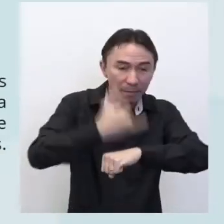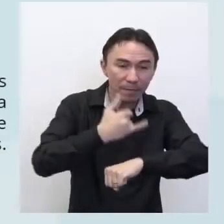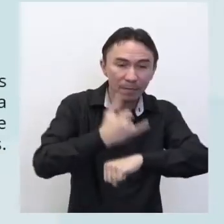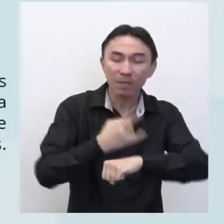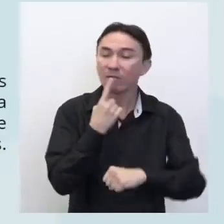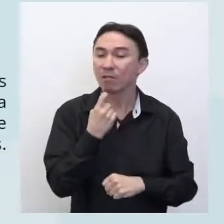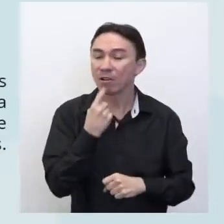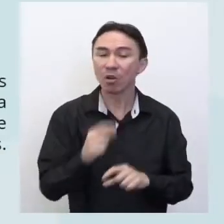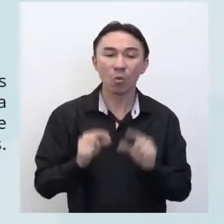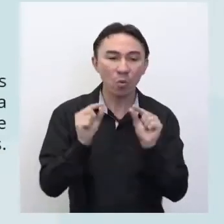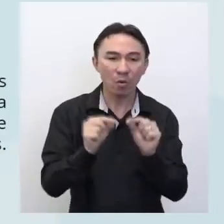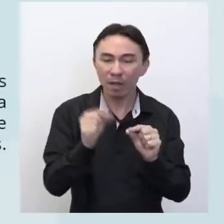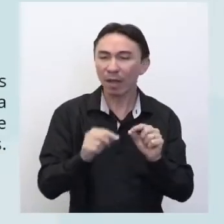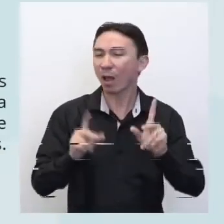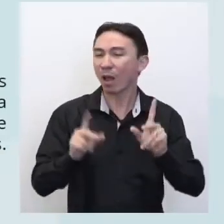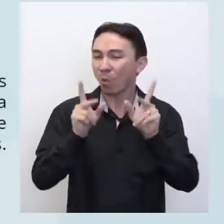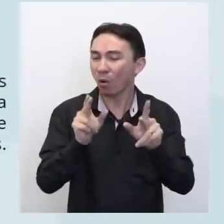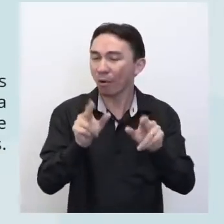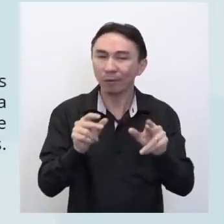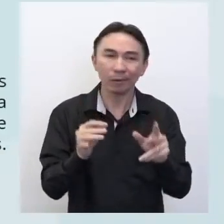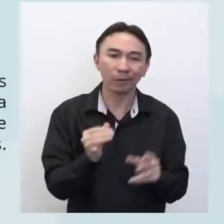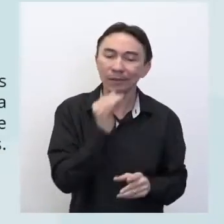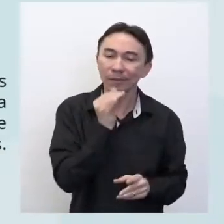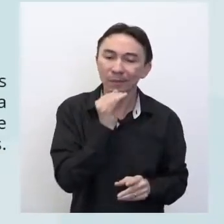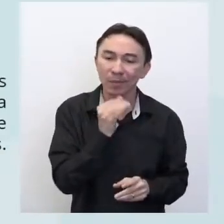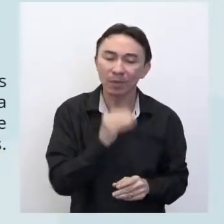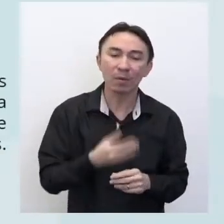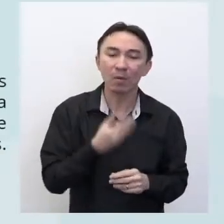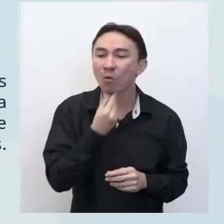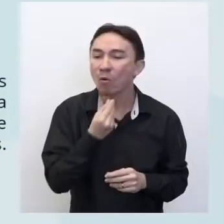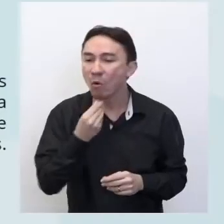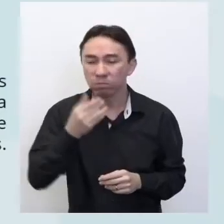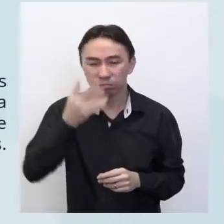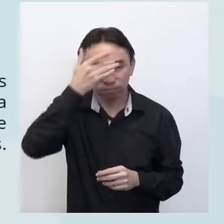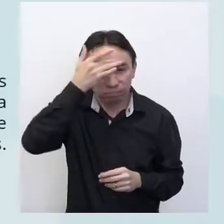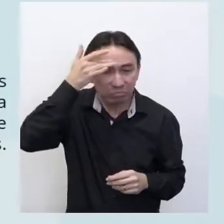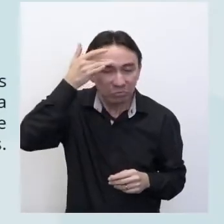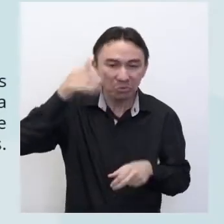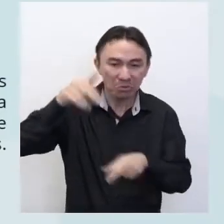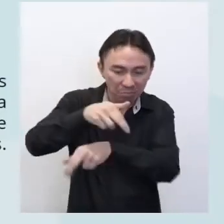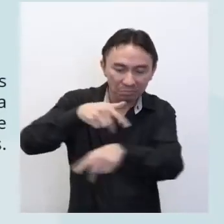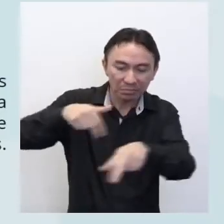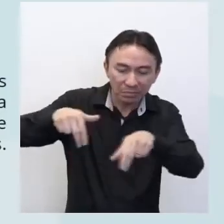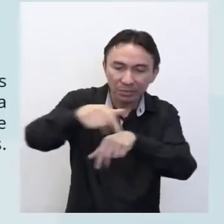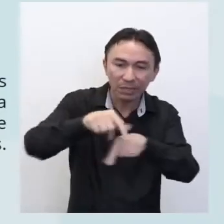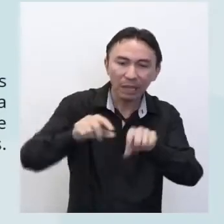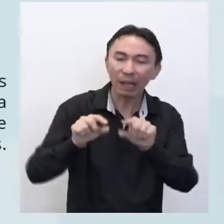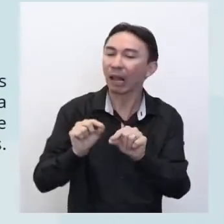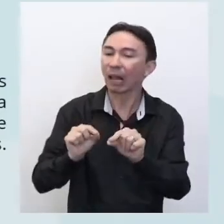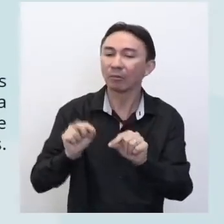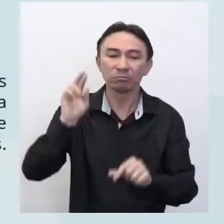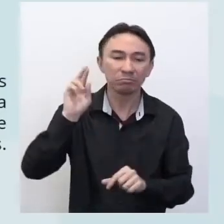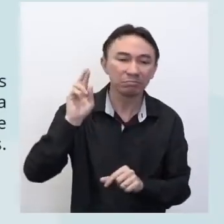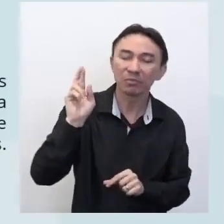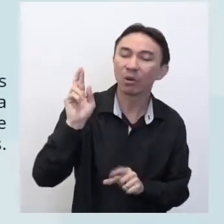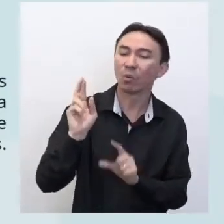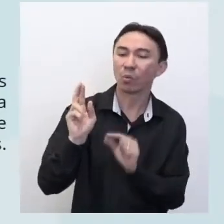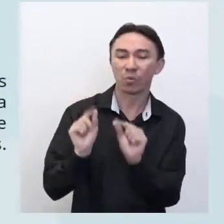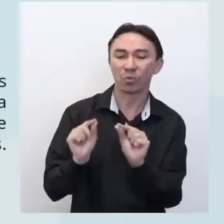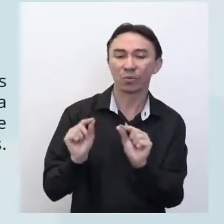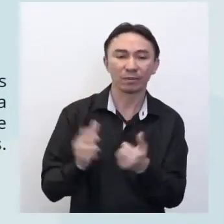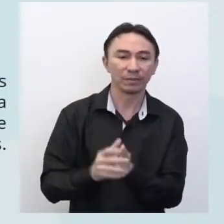seriam, segundo o Platão, aqueles que desempenhariam bem, ou seriam, digamos assim, teriam